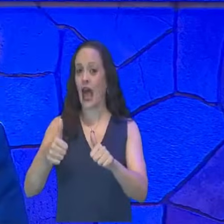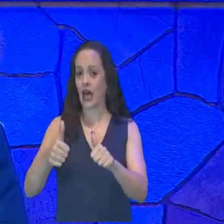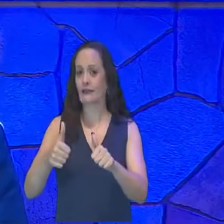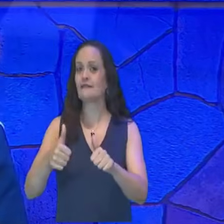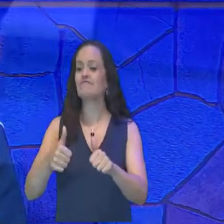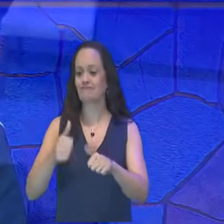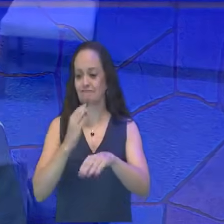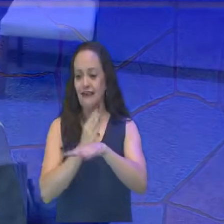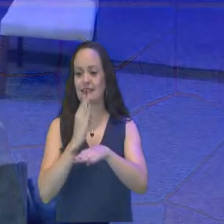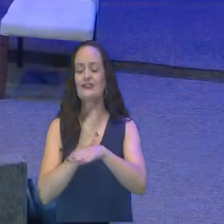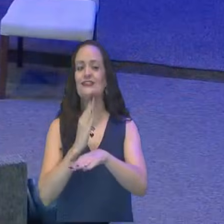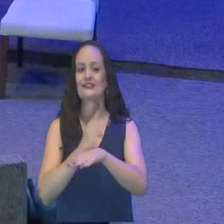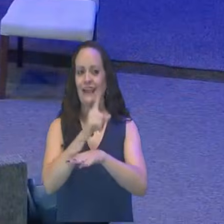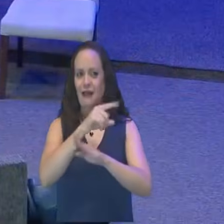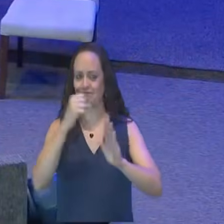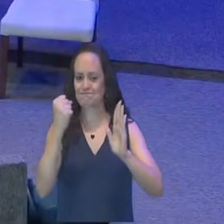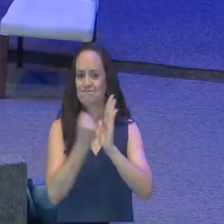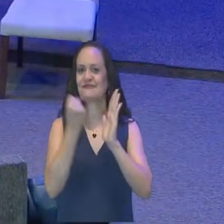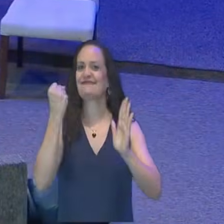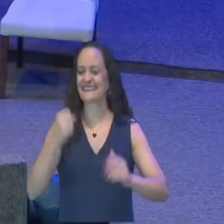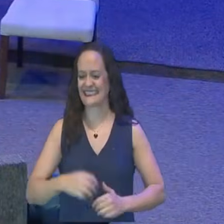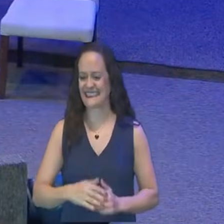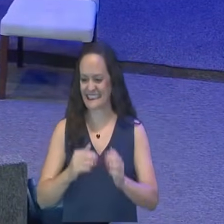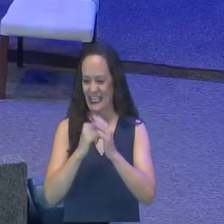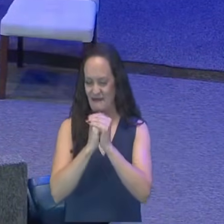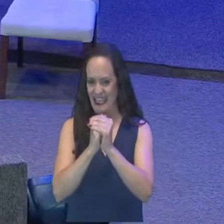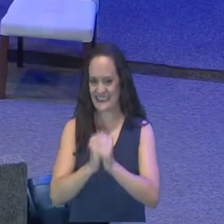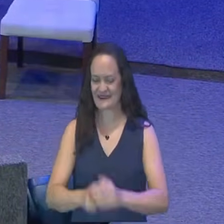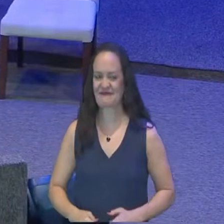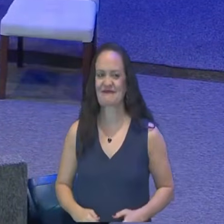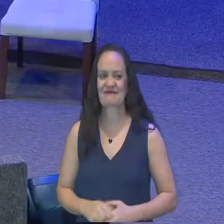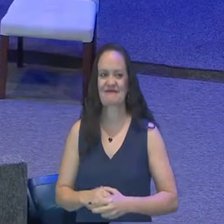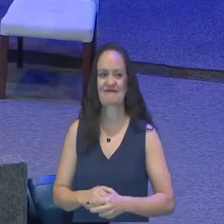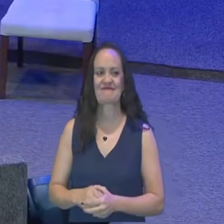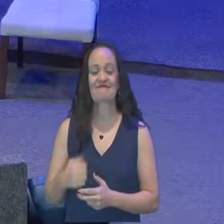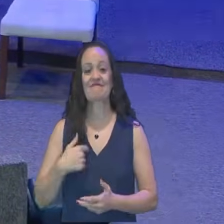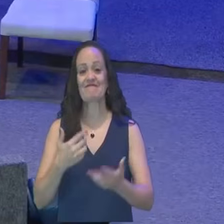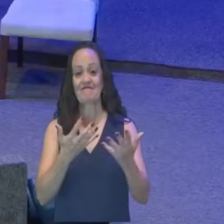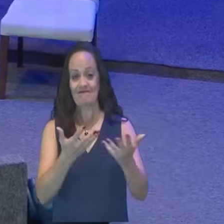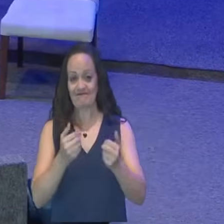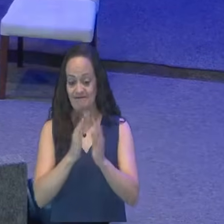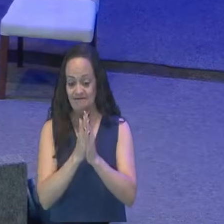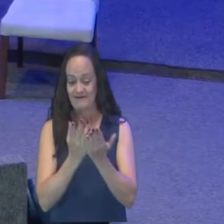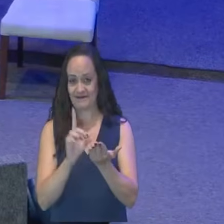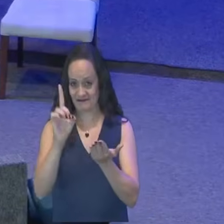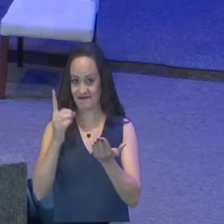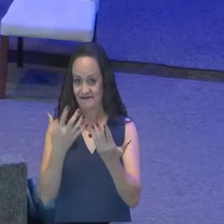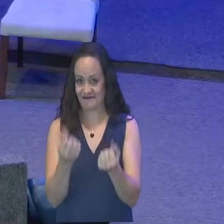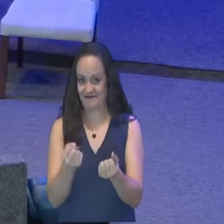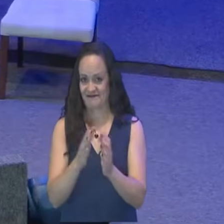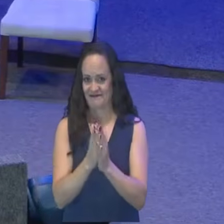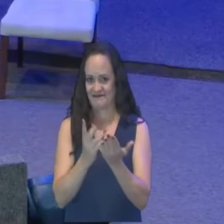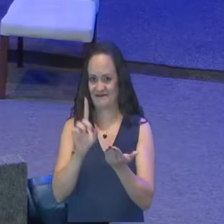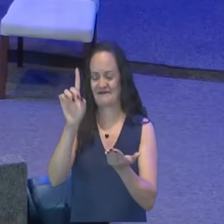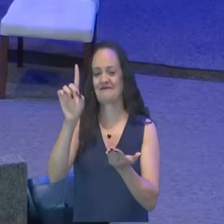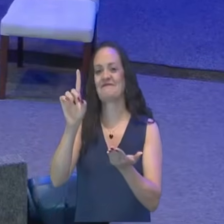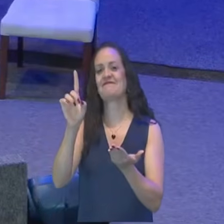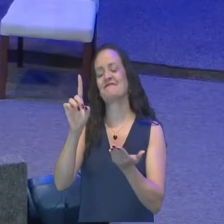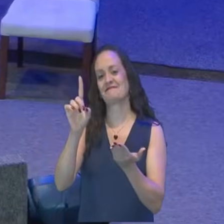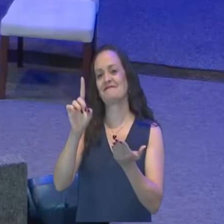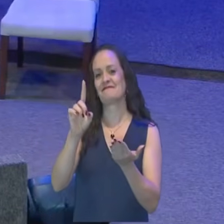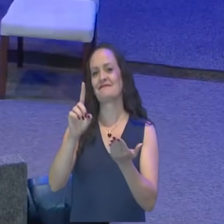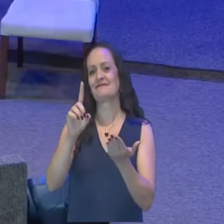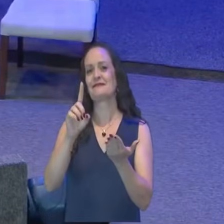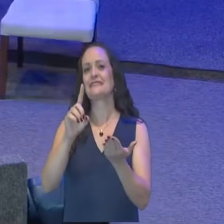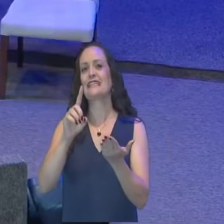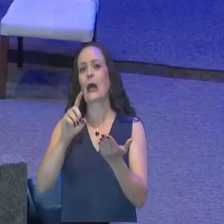Que fique registrado. Mas amém. Meus irmãos, eu convido vocês a abrirem as Bíblias no Evangelho de